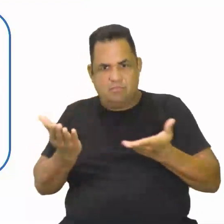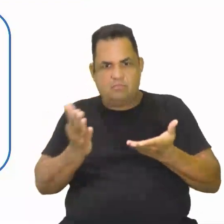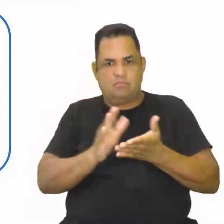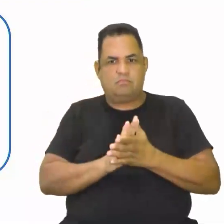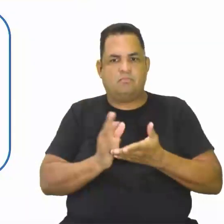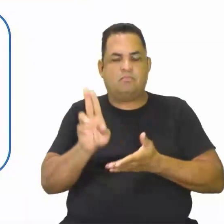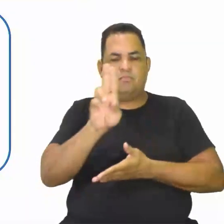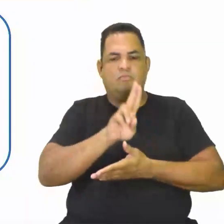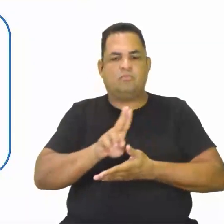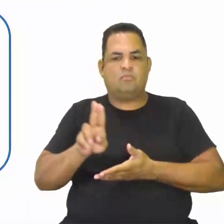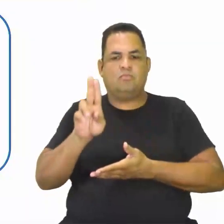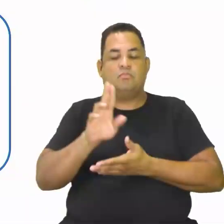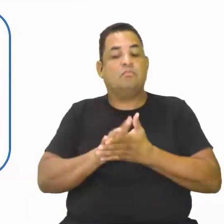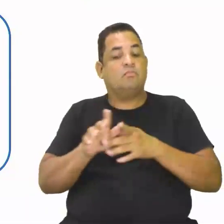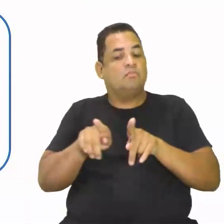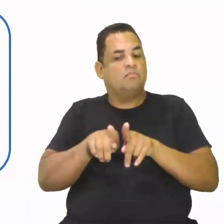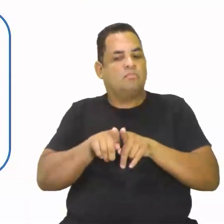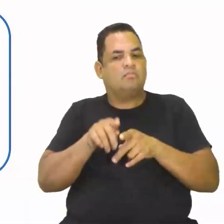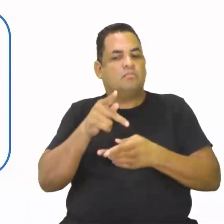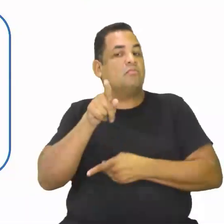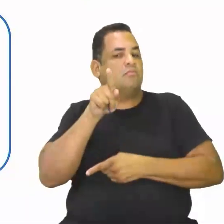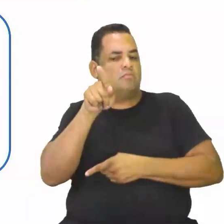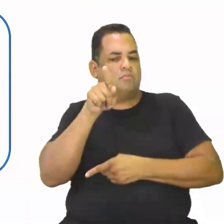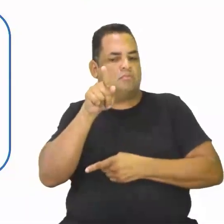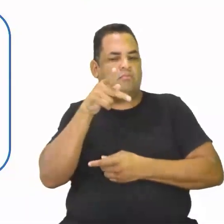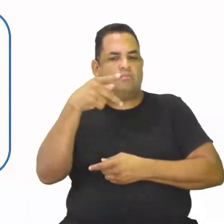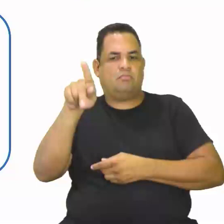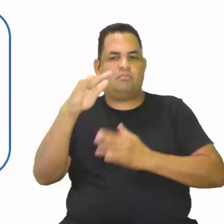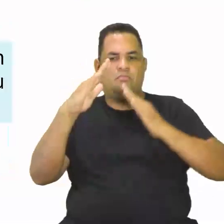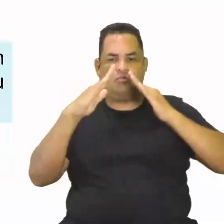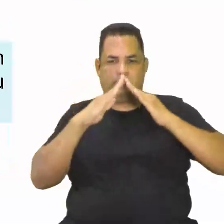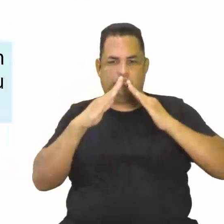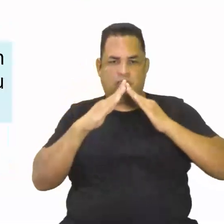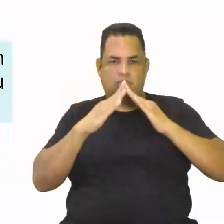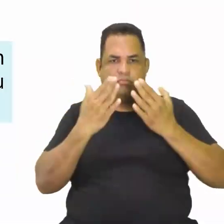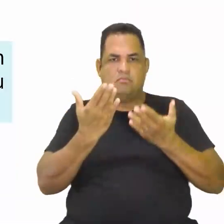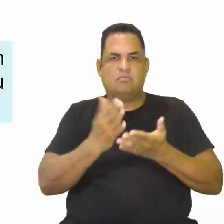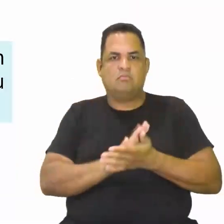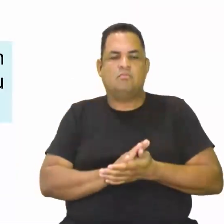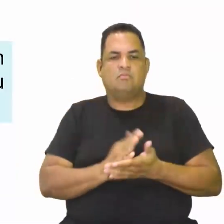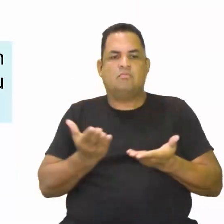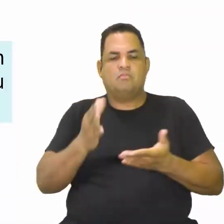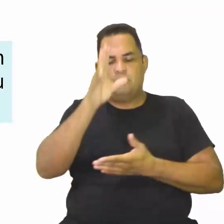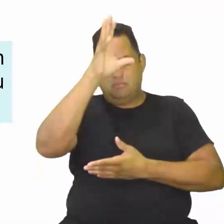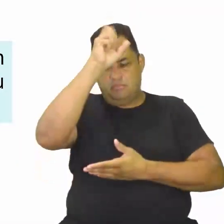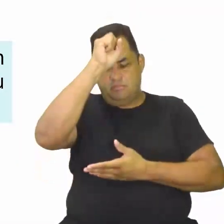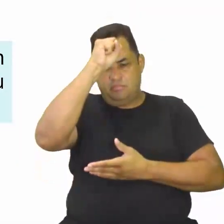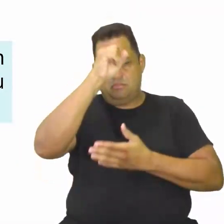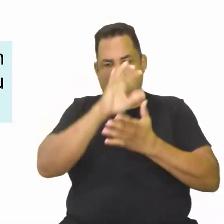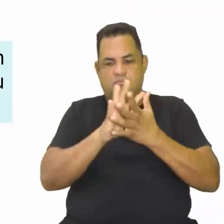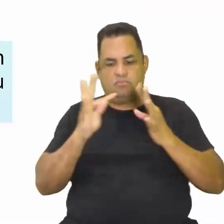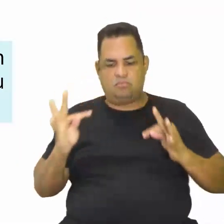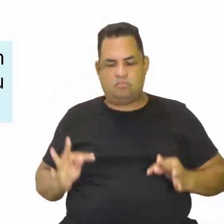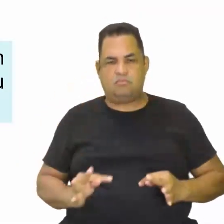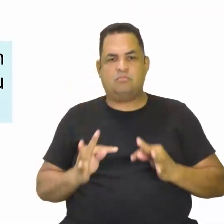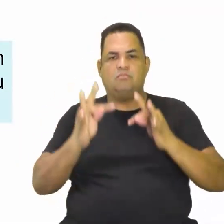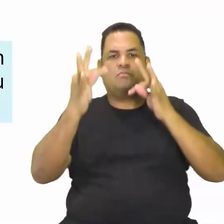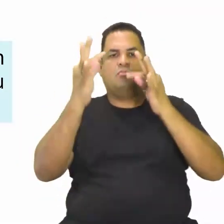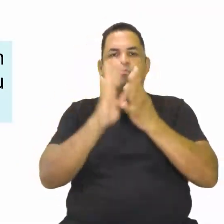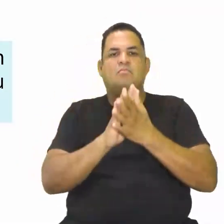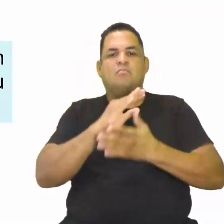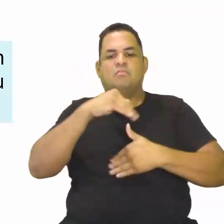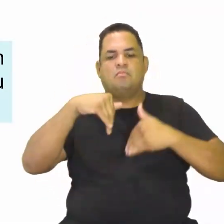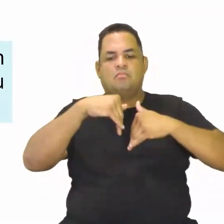deles empregados até por você em casa, meu caro aluno. Se nós vamos aprender a técnica de separação de